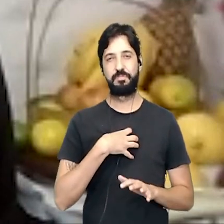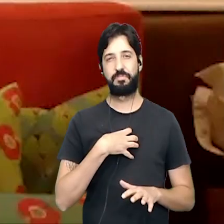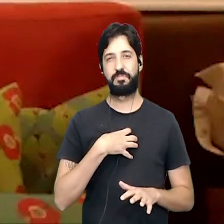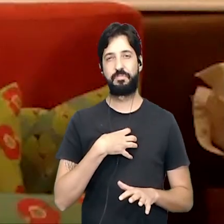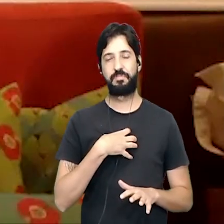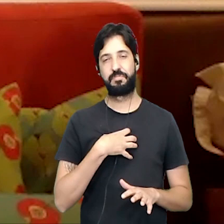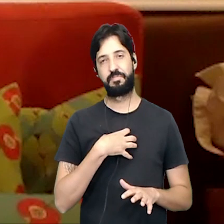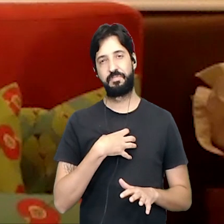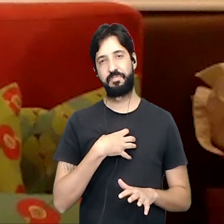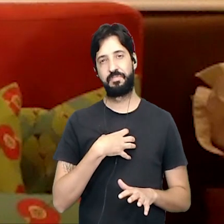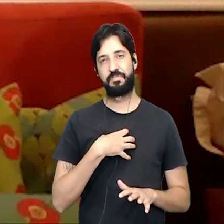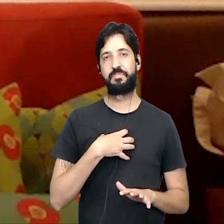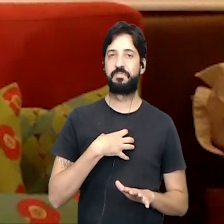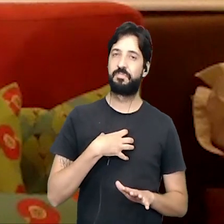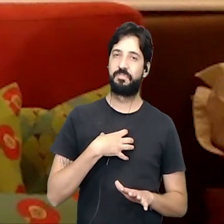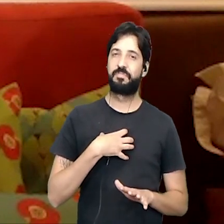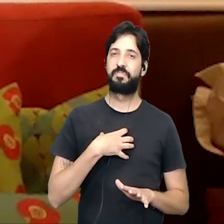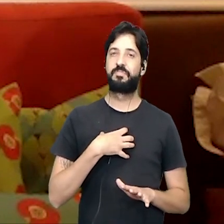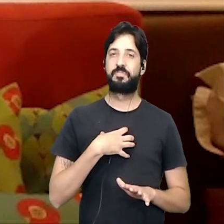Eu sinto que tem